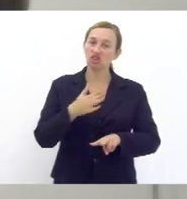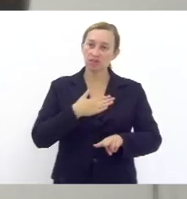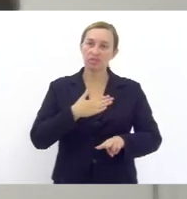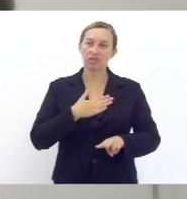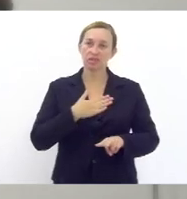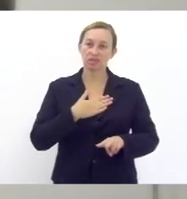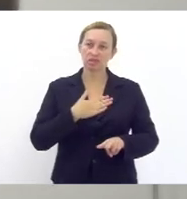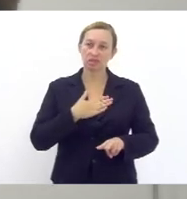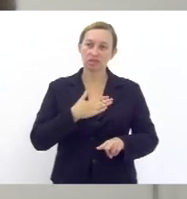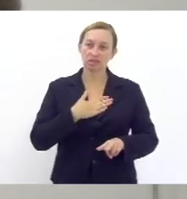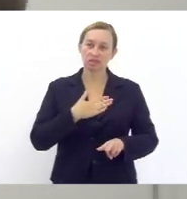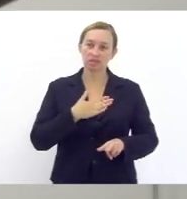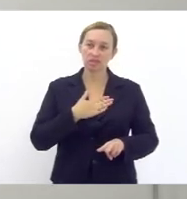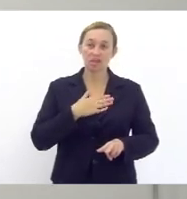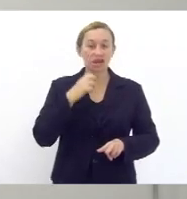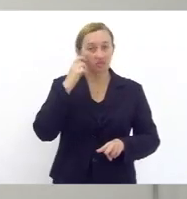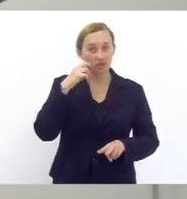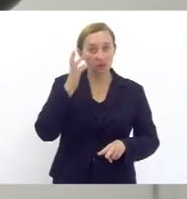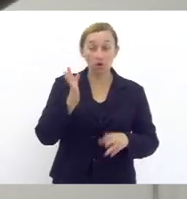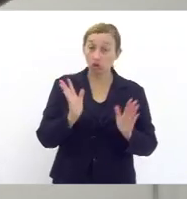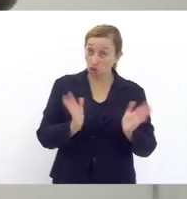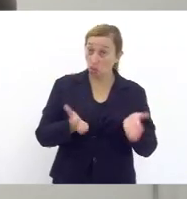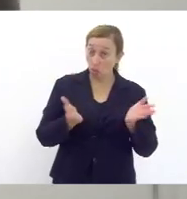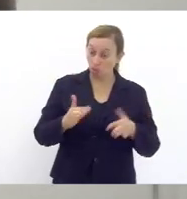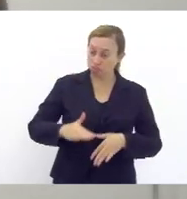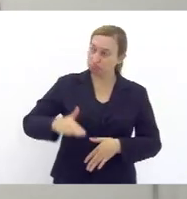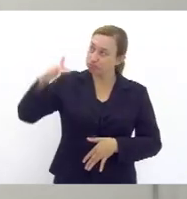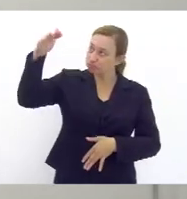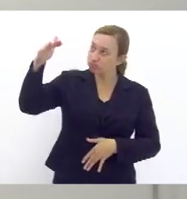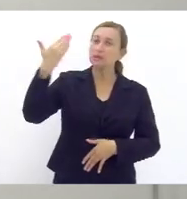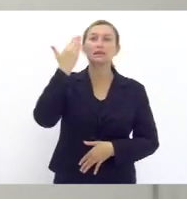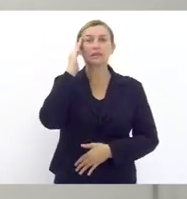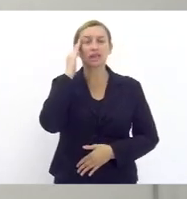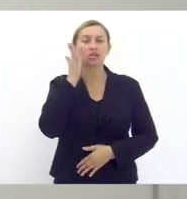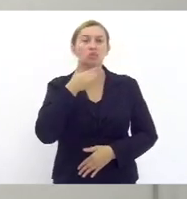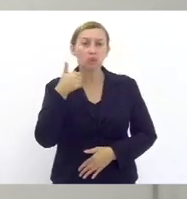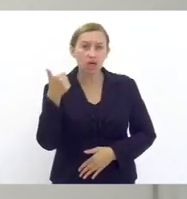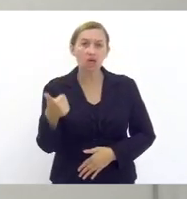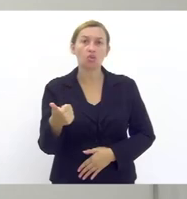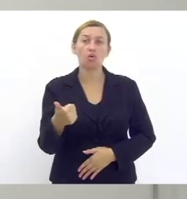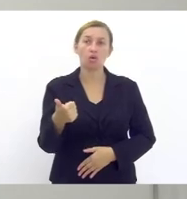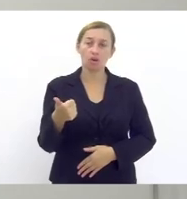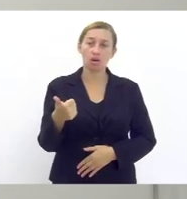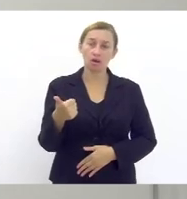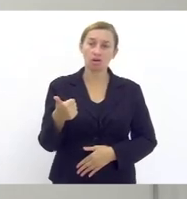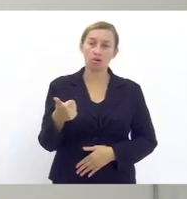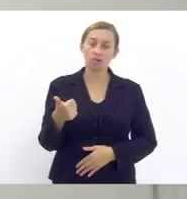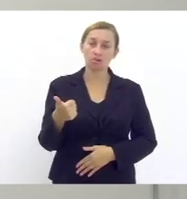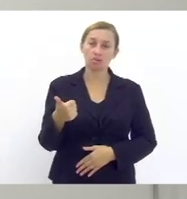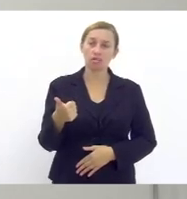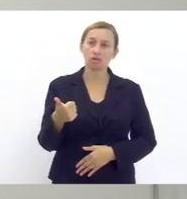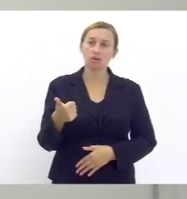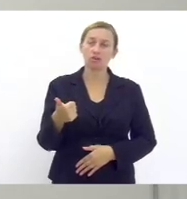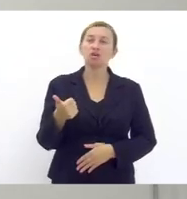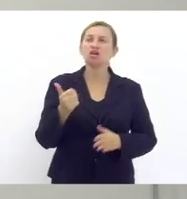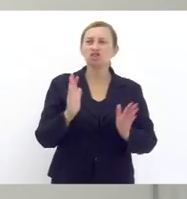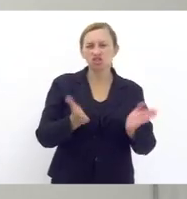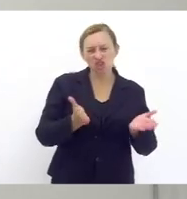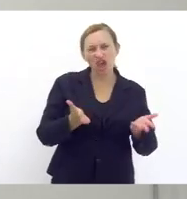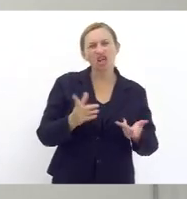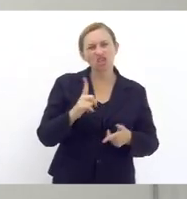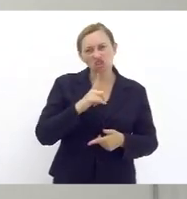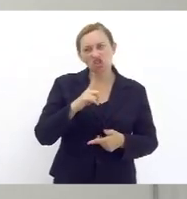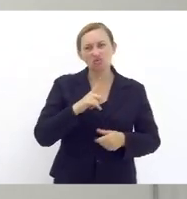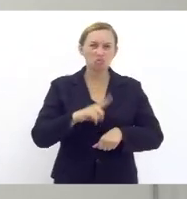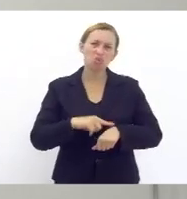de um constrangimento que hoje eu adulto eu consigo entender é isso eu já tive situações